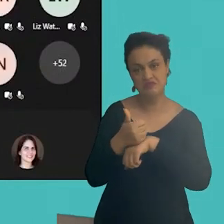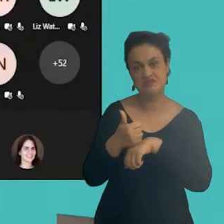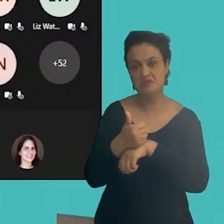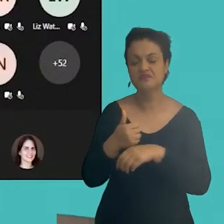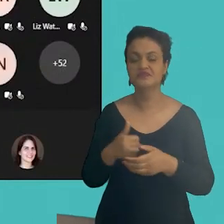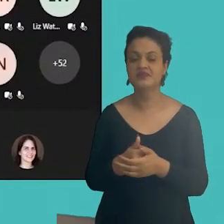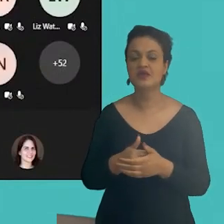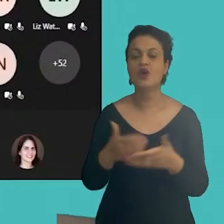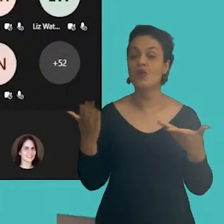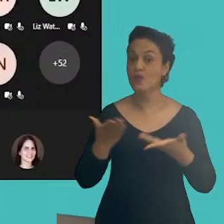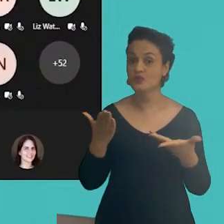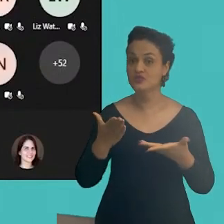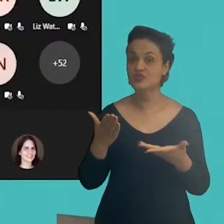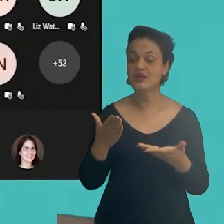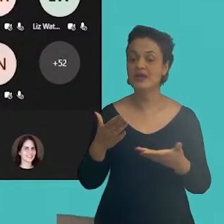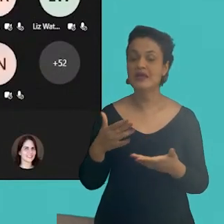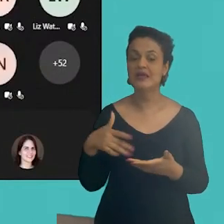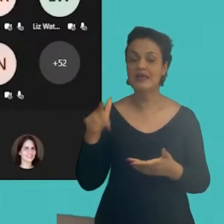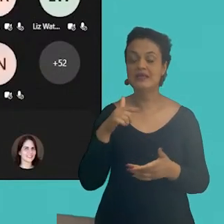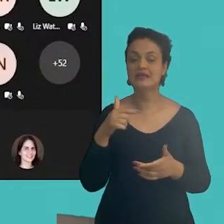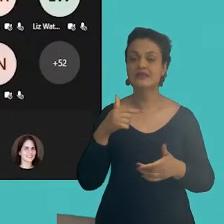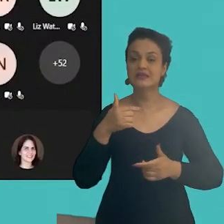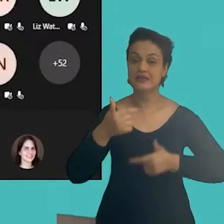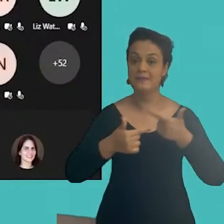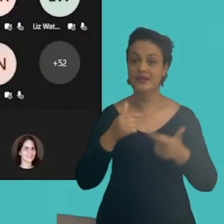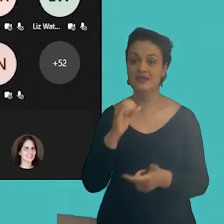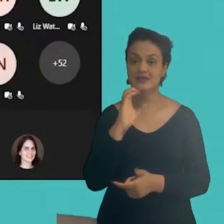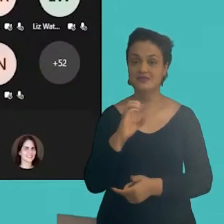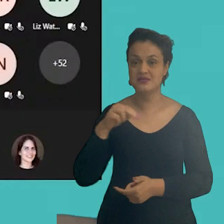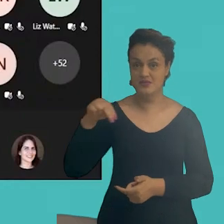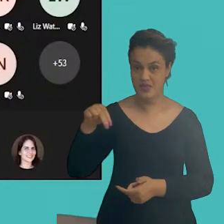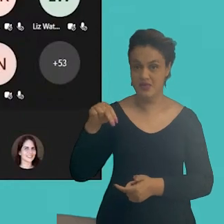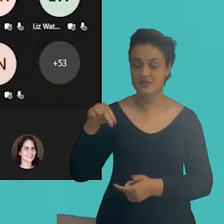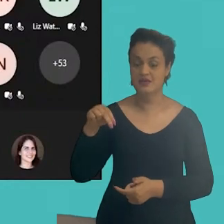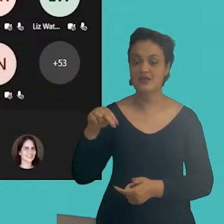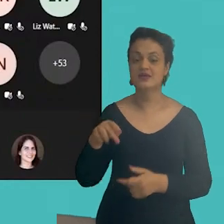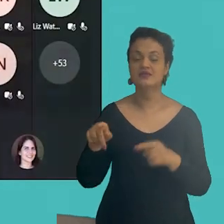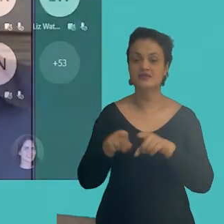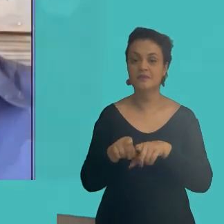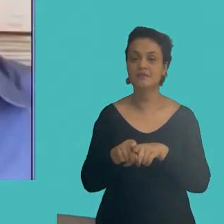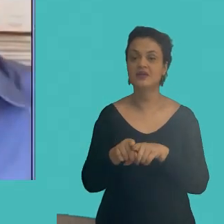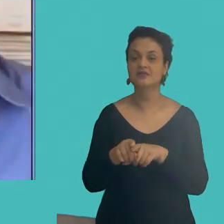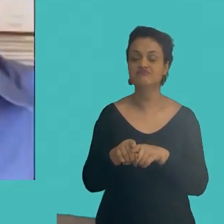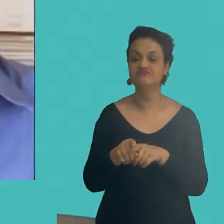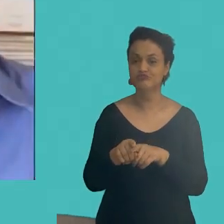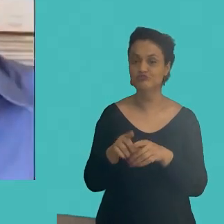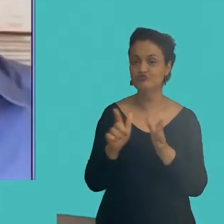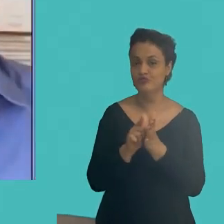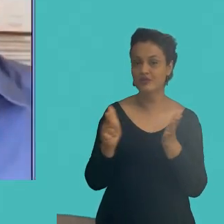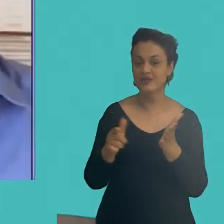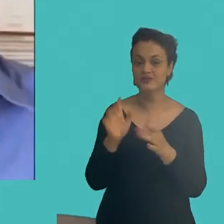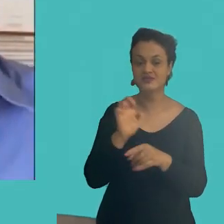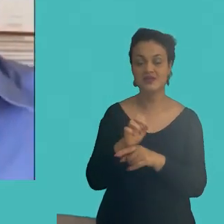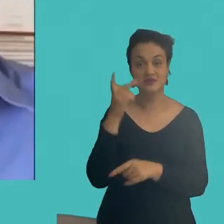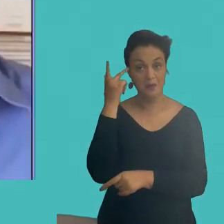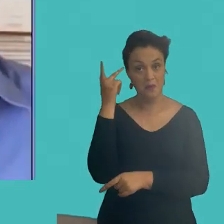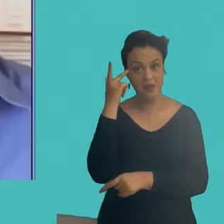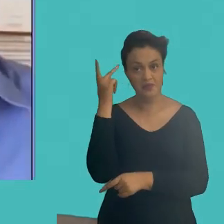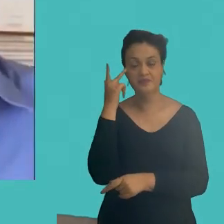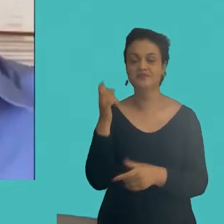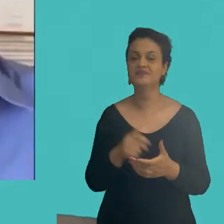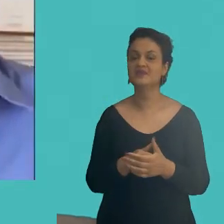é âncora do jornal da CNN e colunista do jornal O Estado de São Paulo. Aliás, saiu a coluna dele hoje, vale a pena